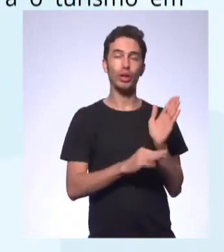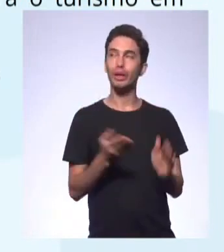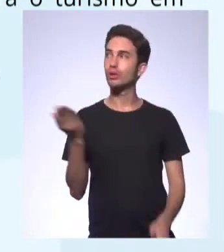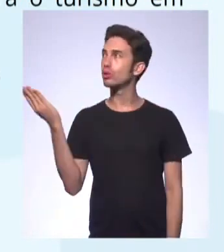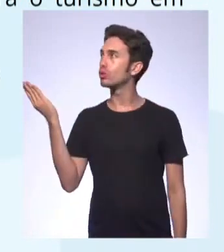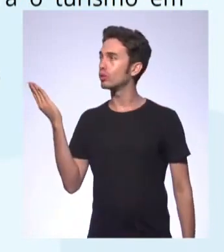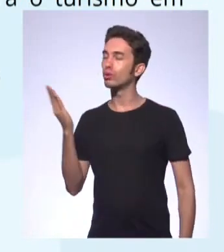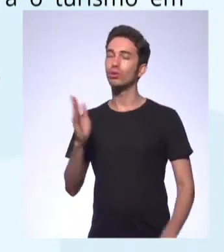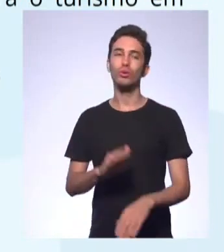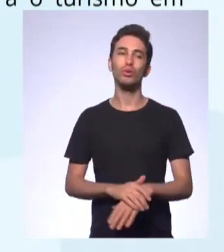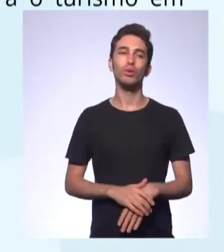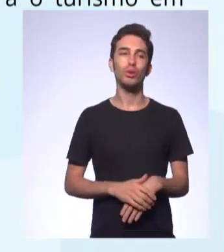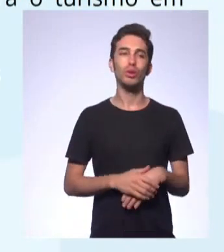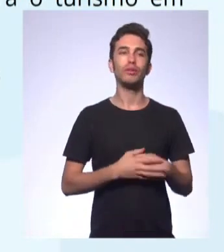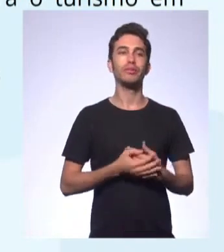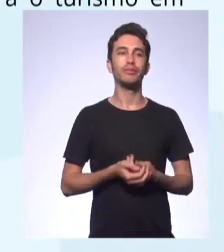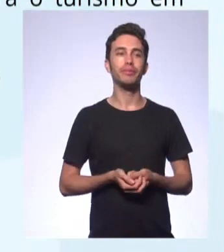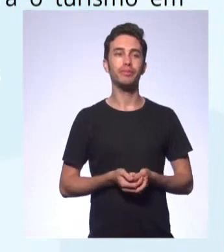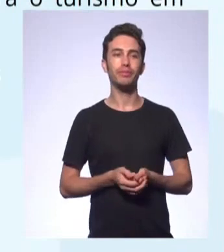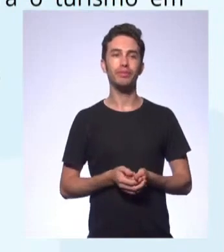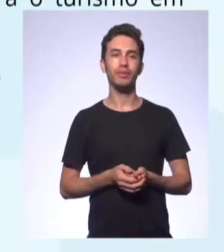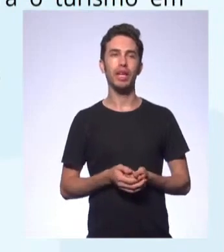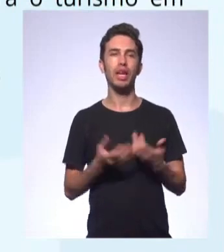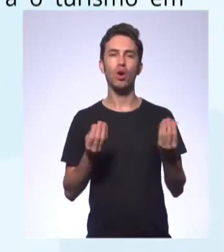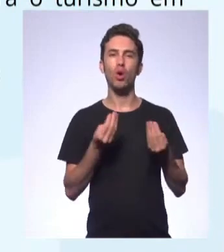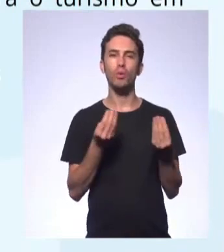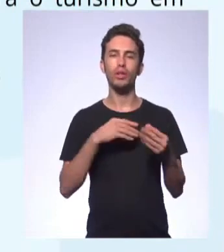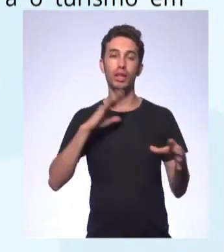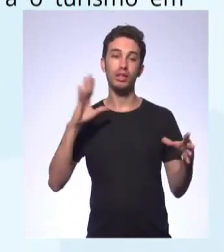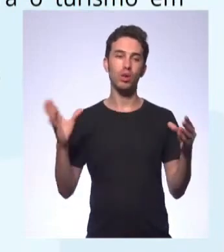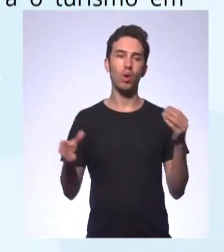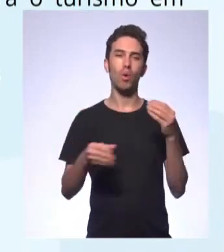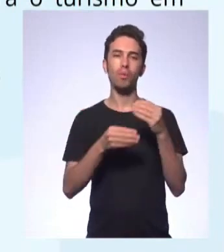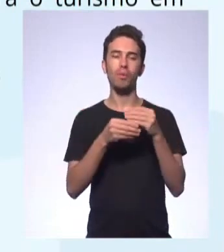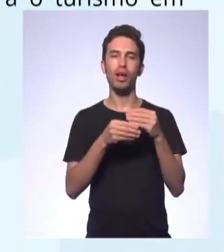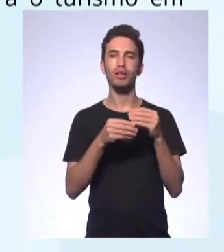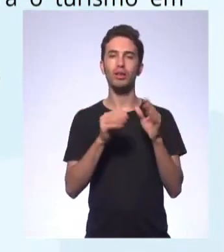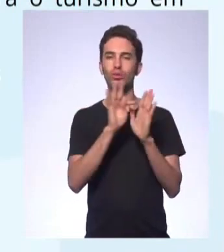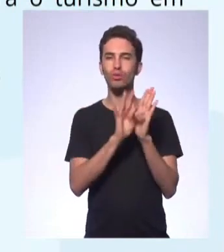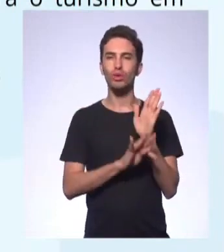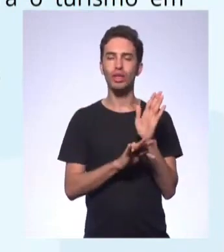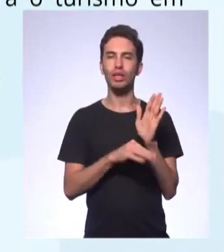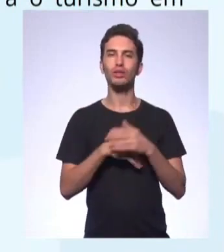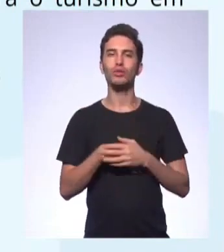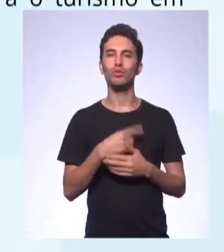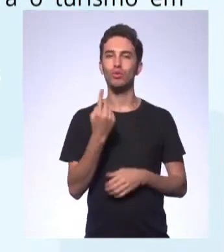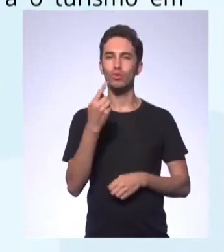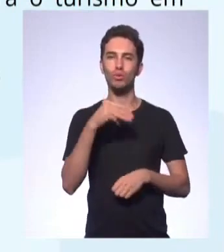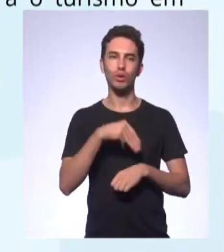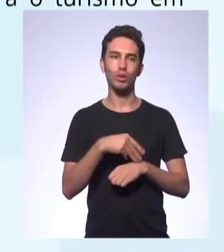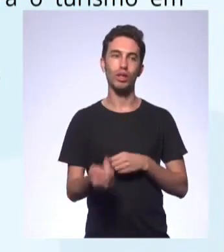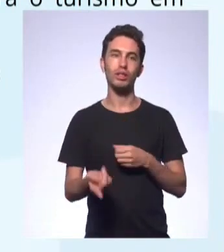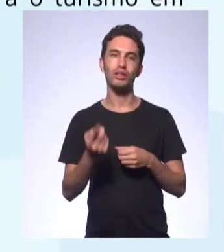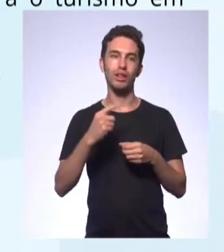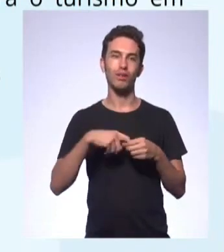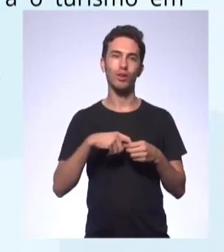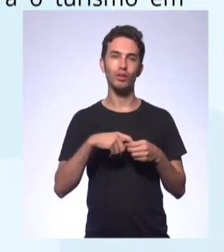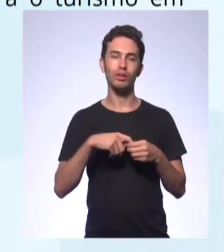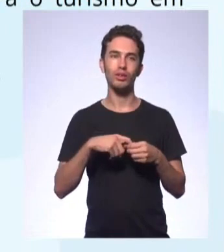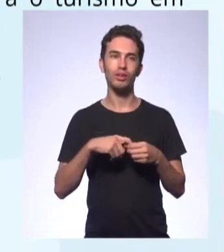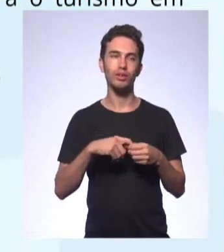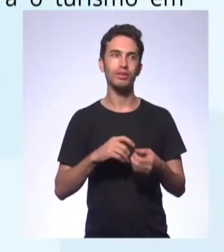eles trazem e como eles completam aqui o texto, trazem sentido ao texto. 1 minuto e a gente já volta.